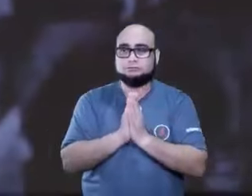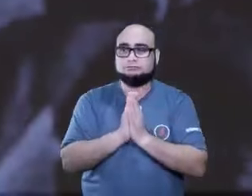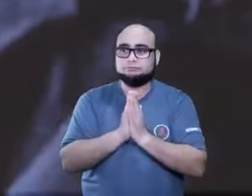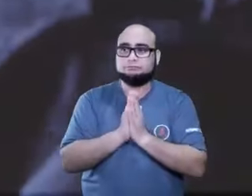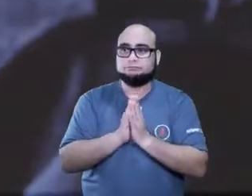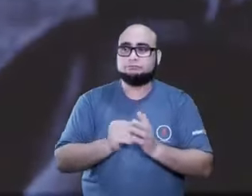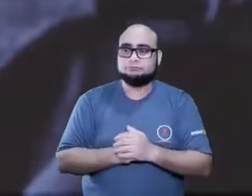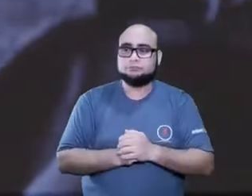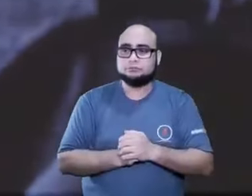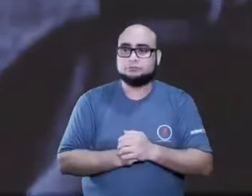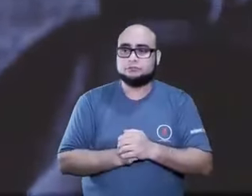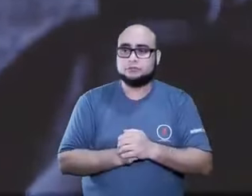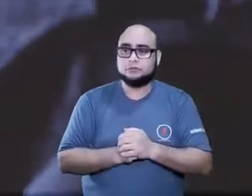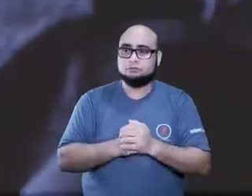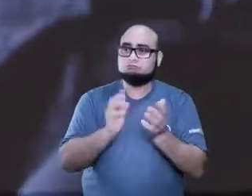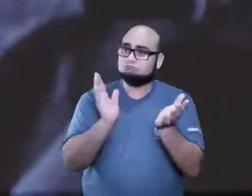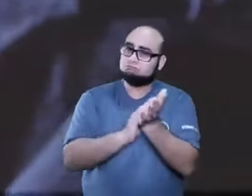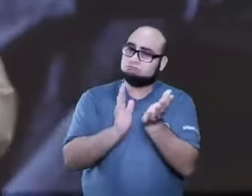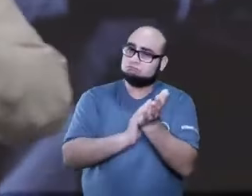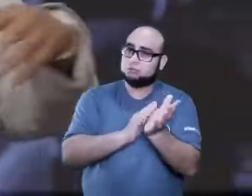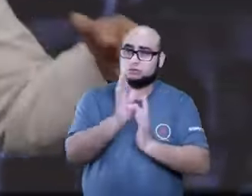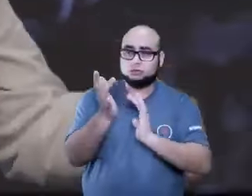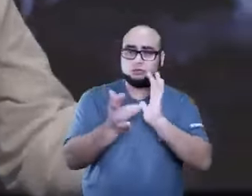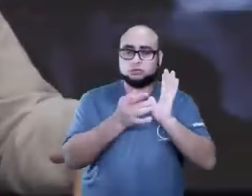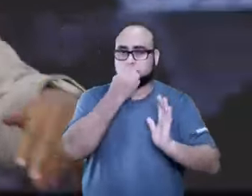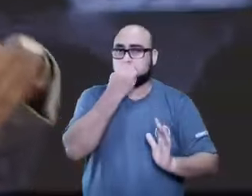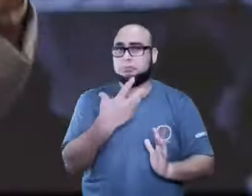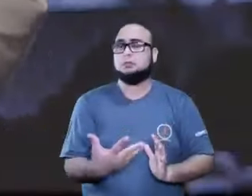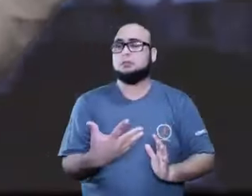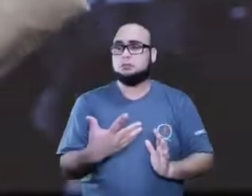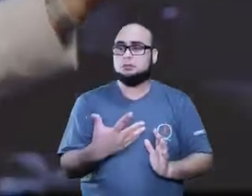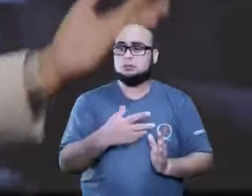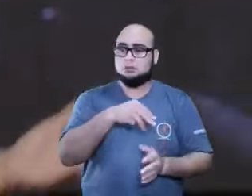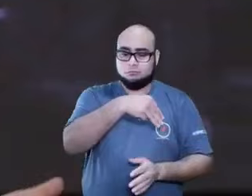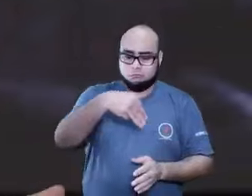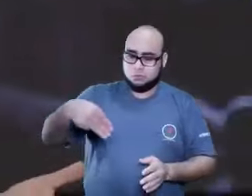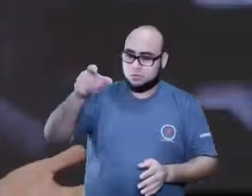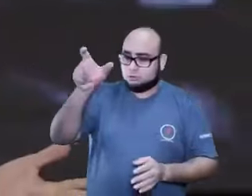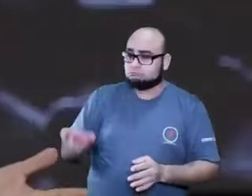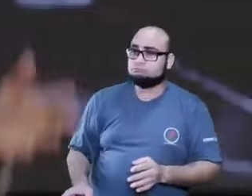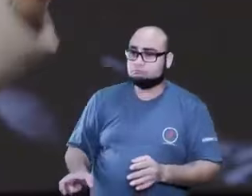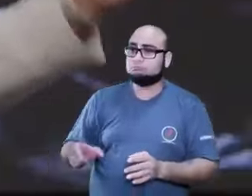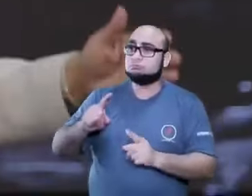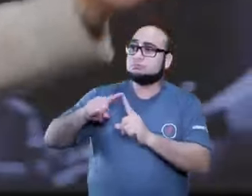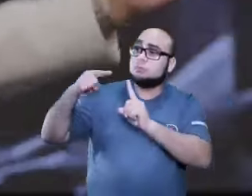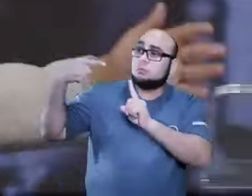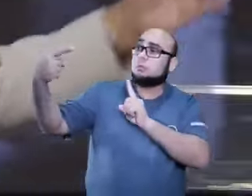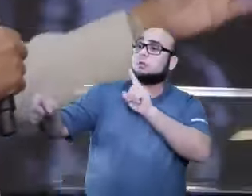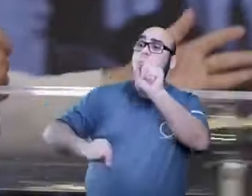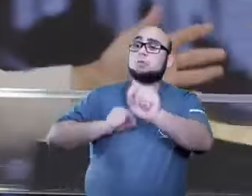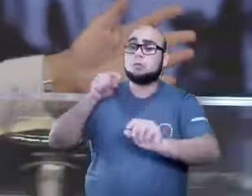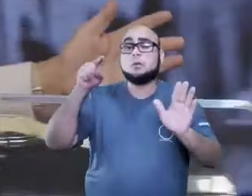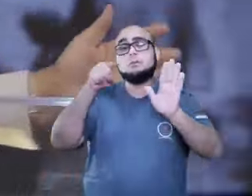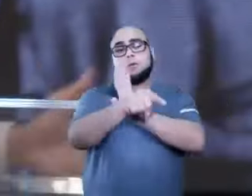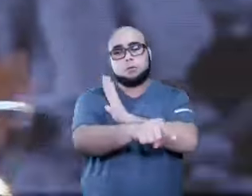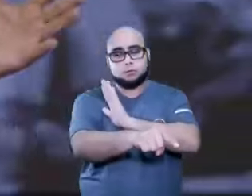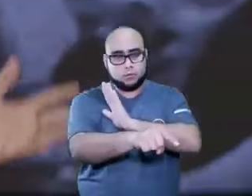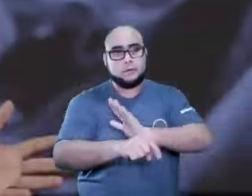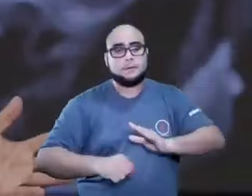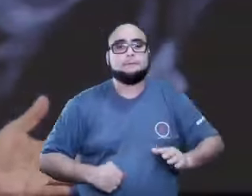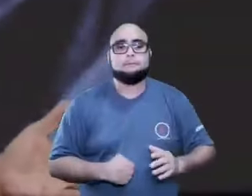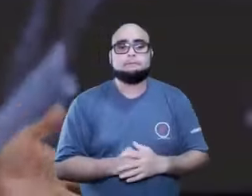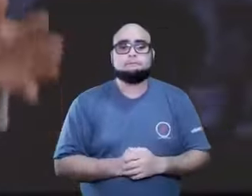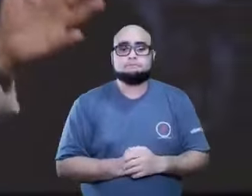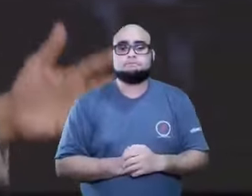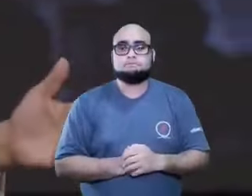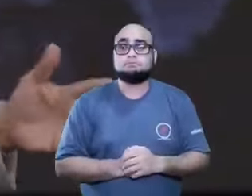um elogio: bom mestre. E depois manifesta o propósito da sua vinda, que é fazer a pergunta: o que